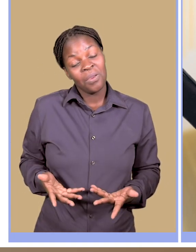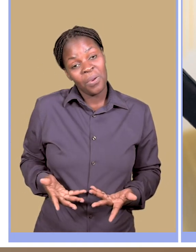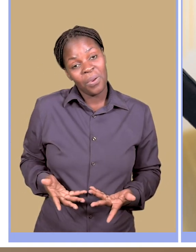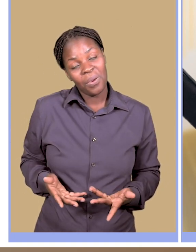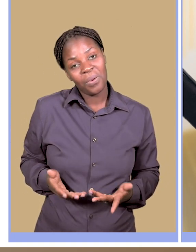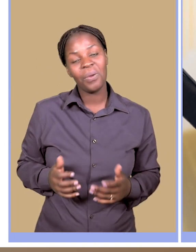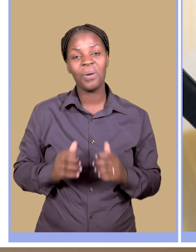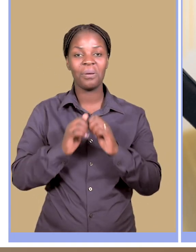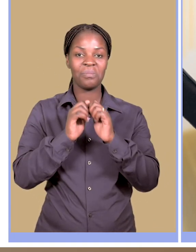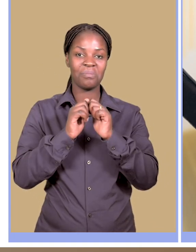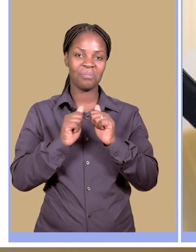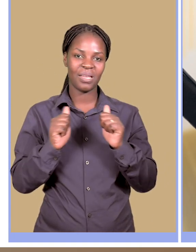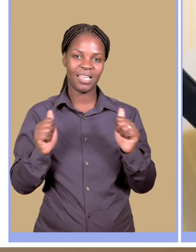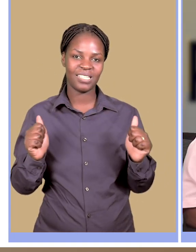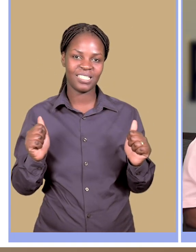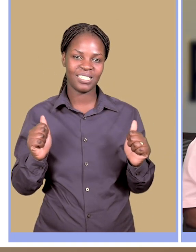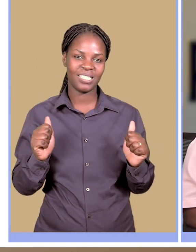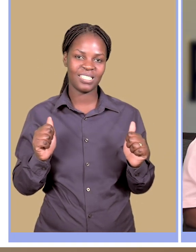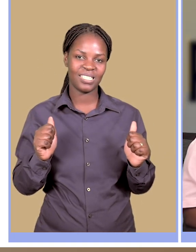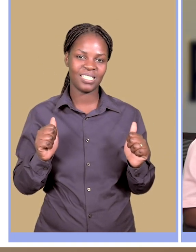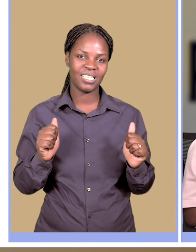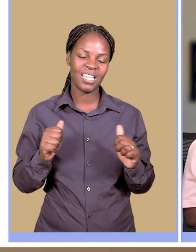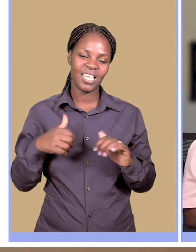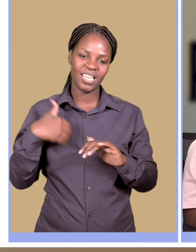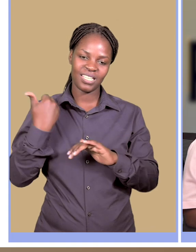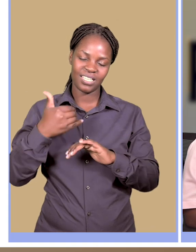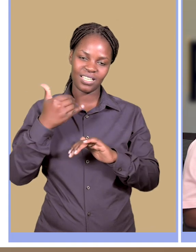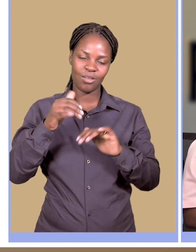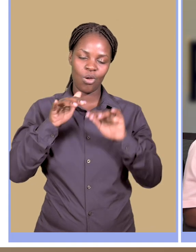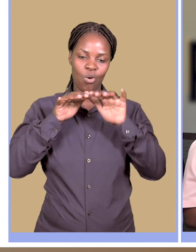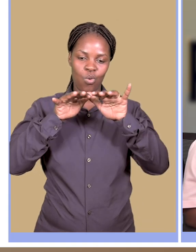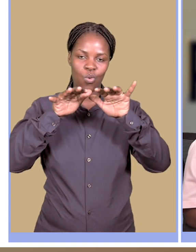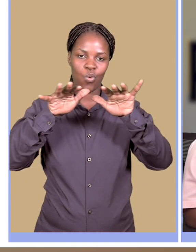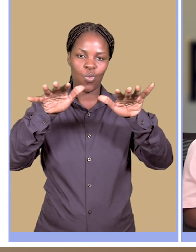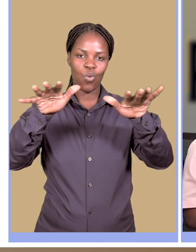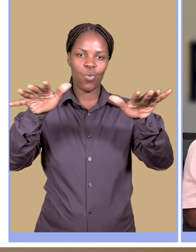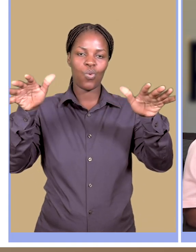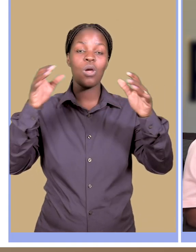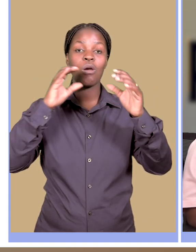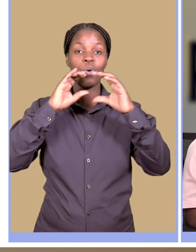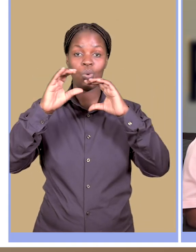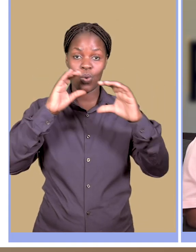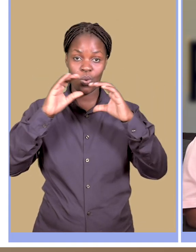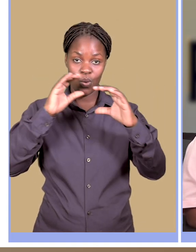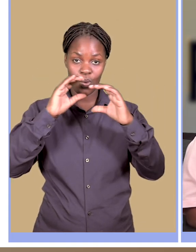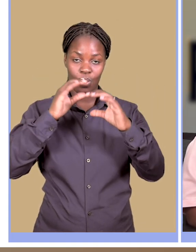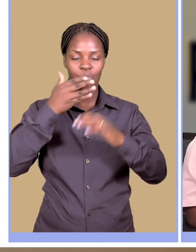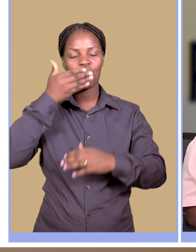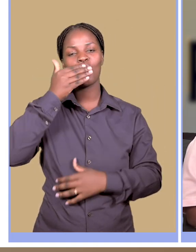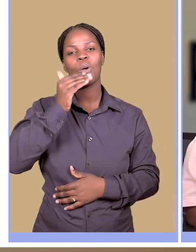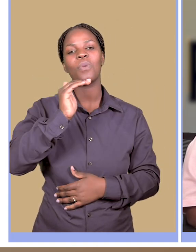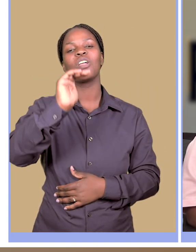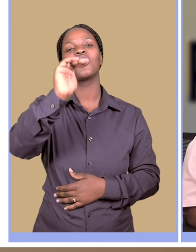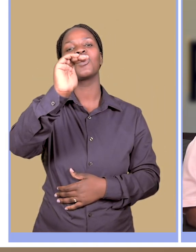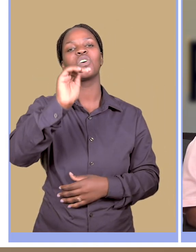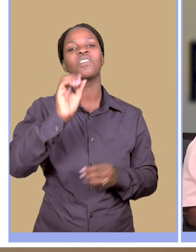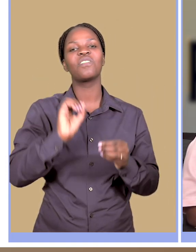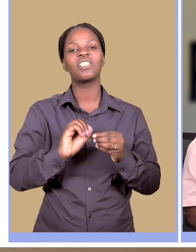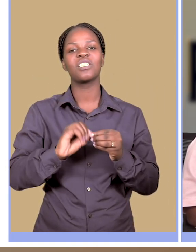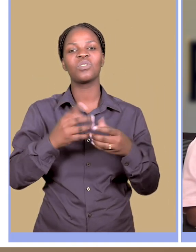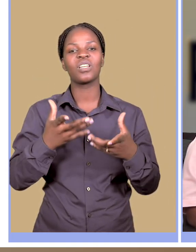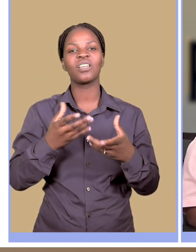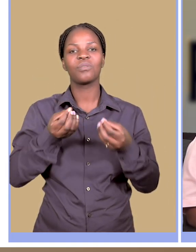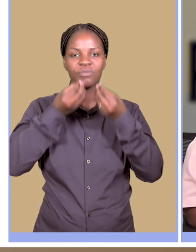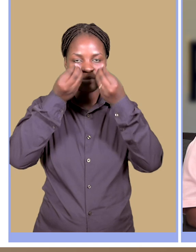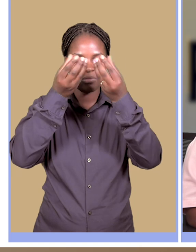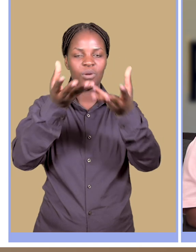Mas não há dúvidas que quanto mais massificarmos os mecanismos de comunicação, mais